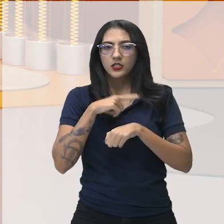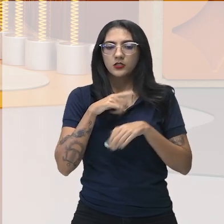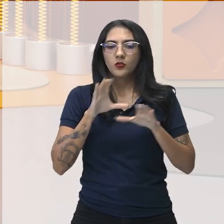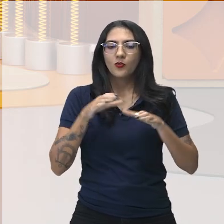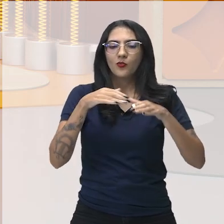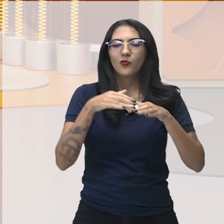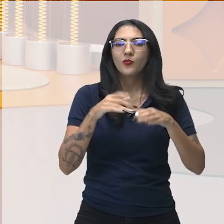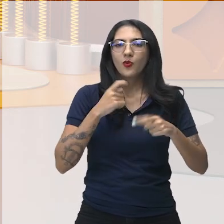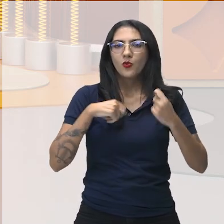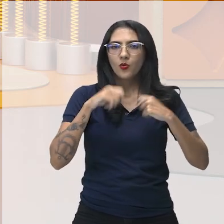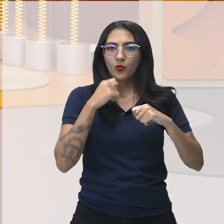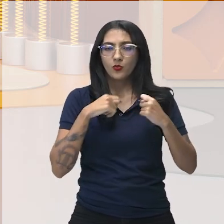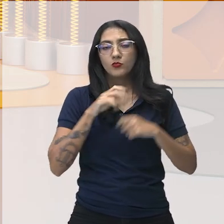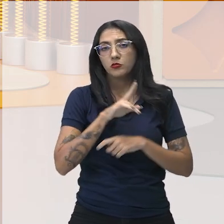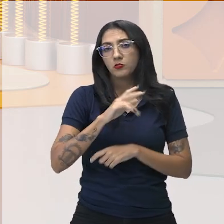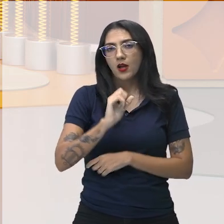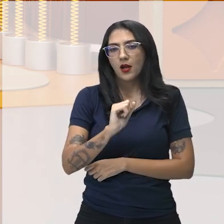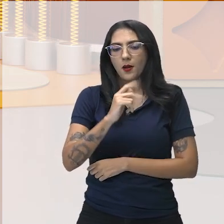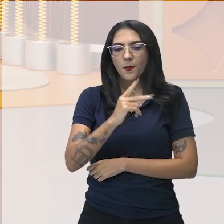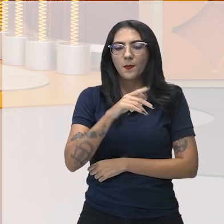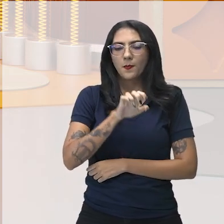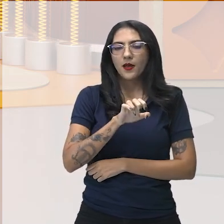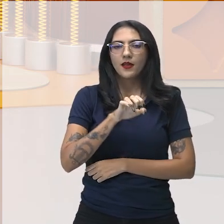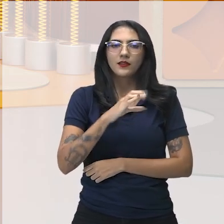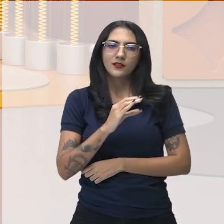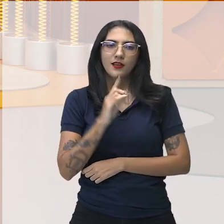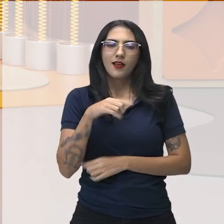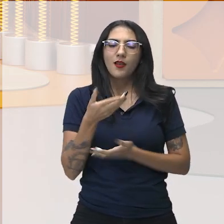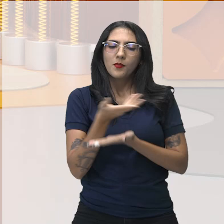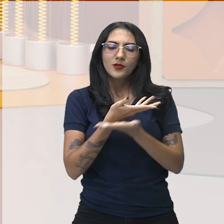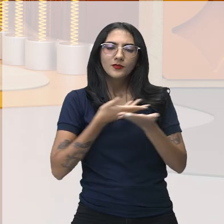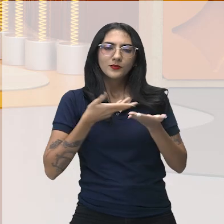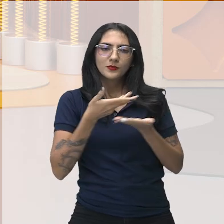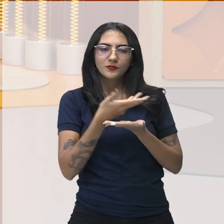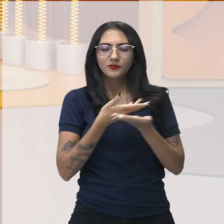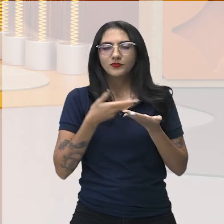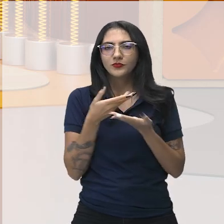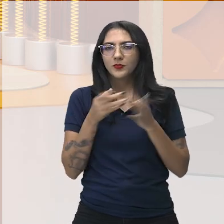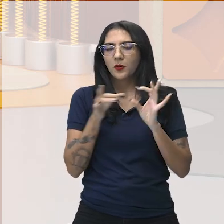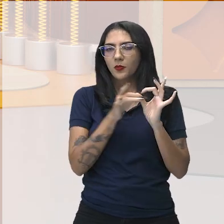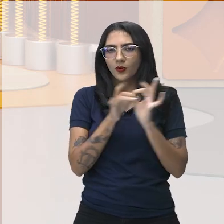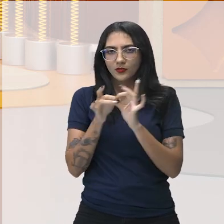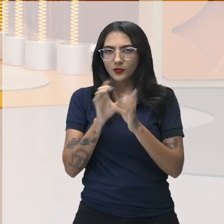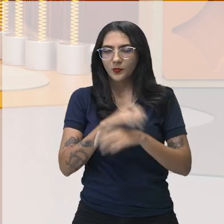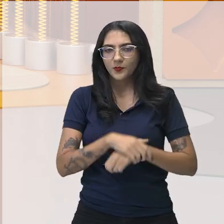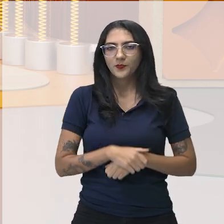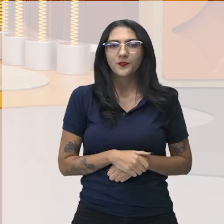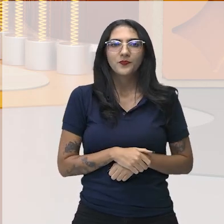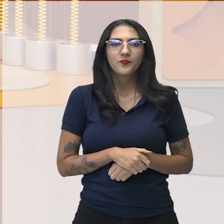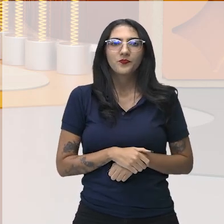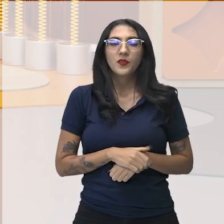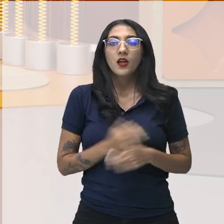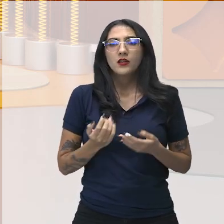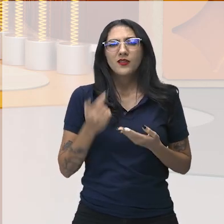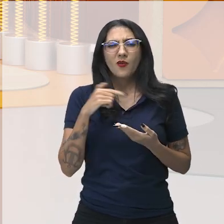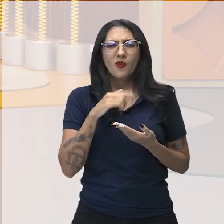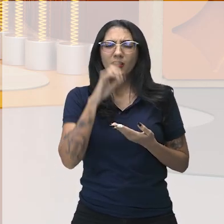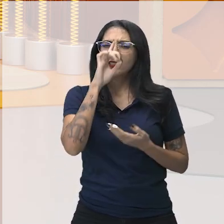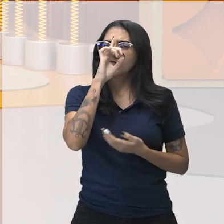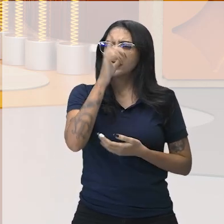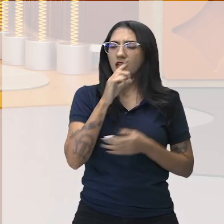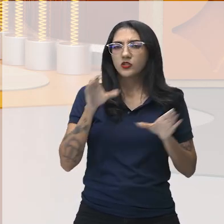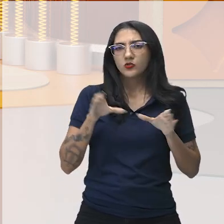bloco econômico denominado de APEC, cooperação econômica entre a Ásia e o Pacífico, certo? Bem, essa ideia de formar